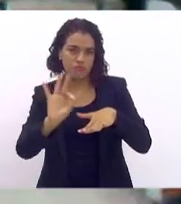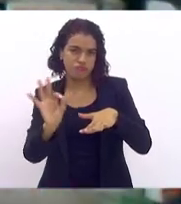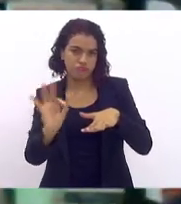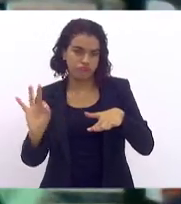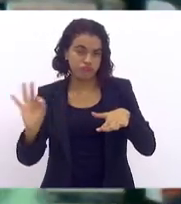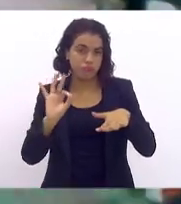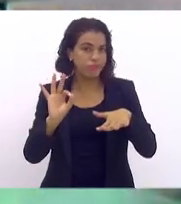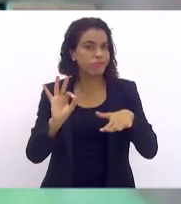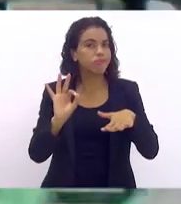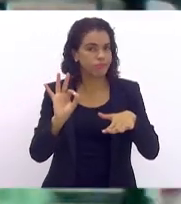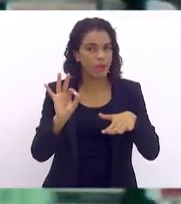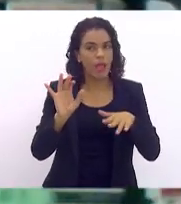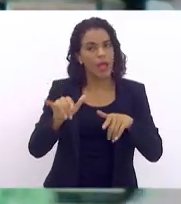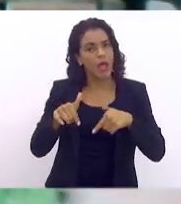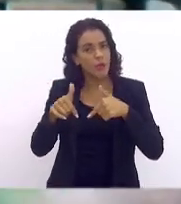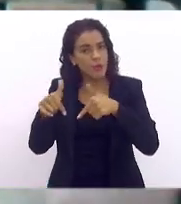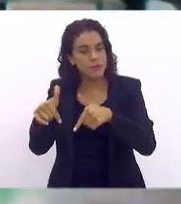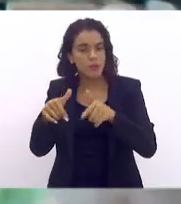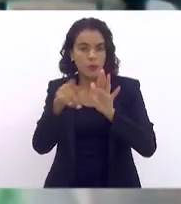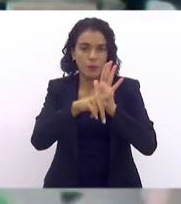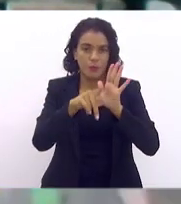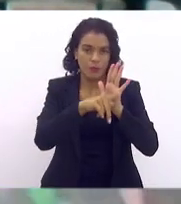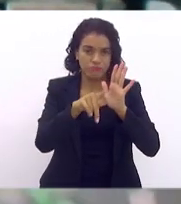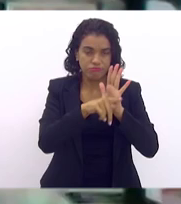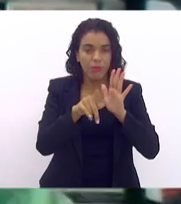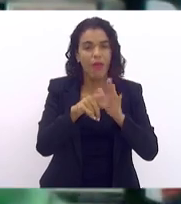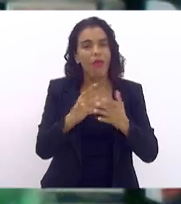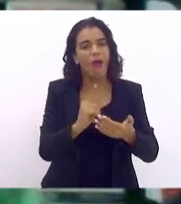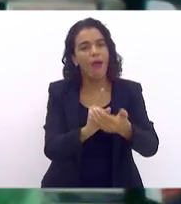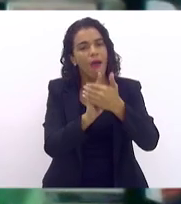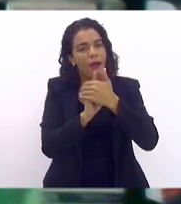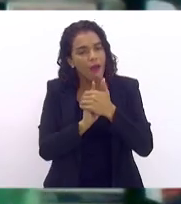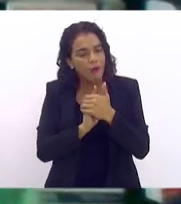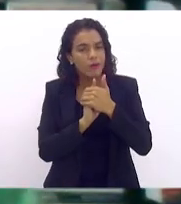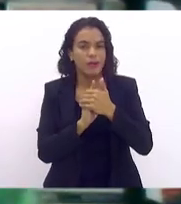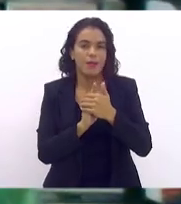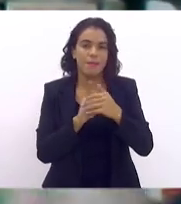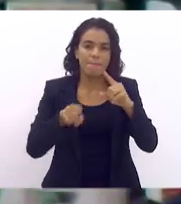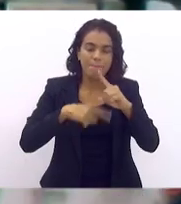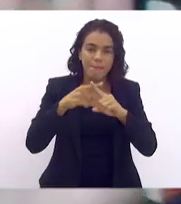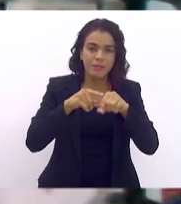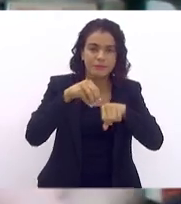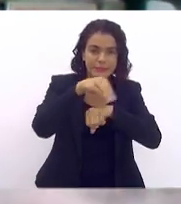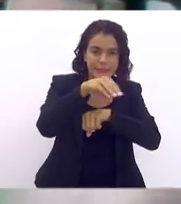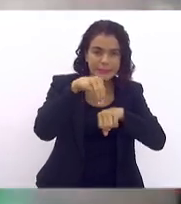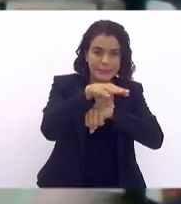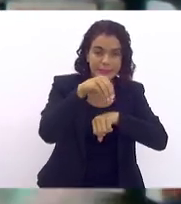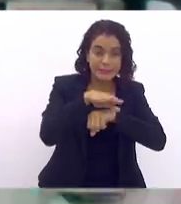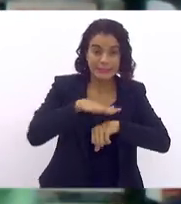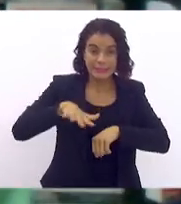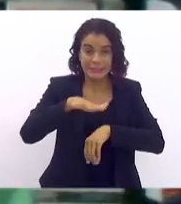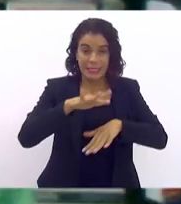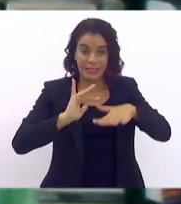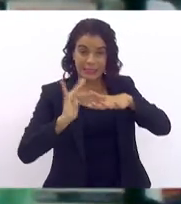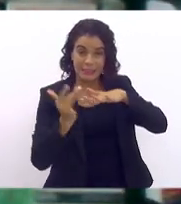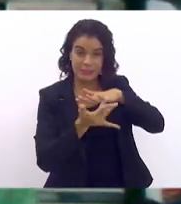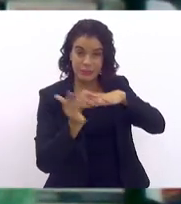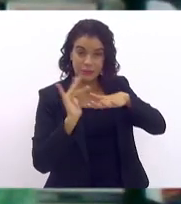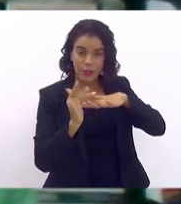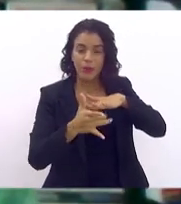chega, tá? Que é o nosso nível de atuação do projeto, que é levar o acolhimento e a informação. Mas na rede social, o que que eu tenho de